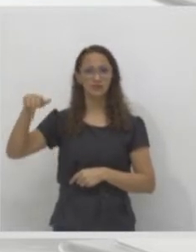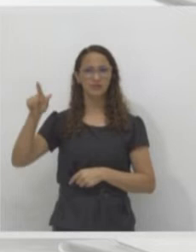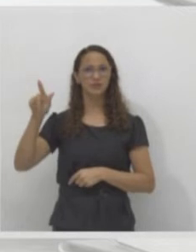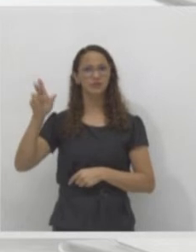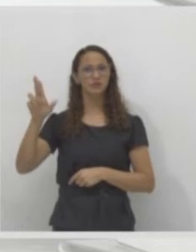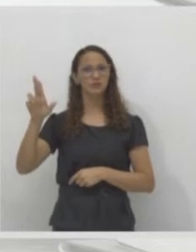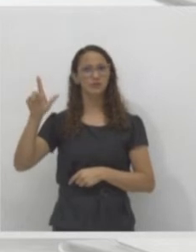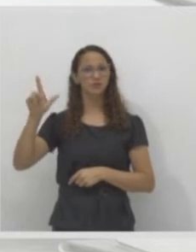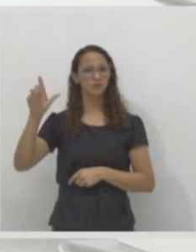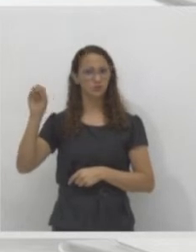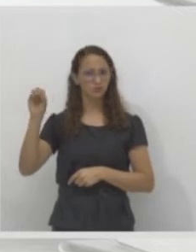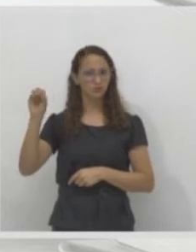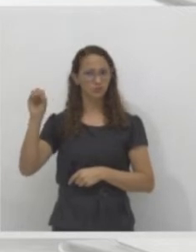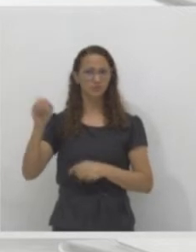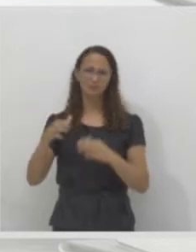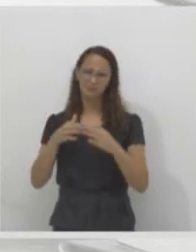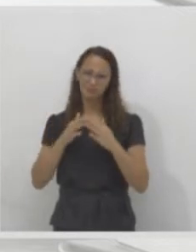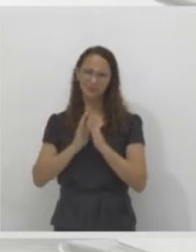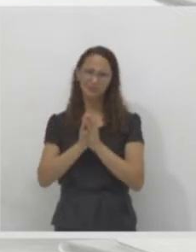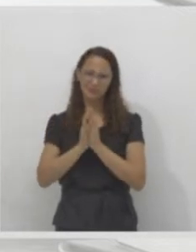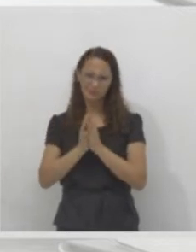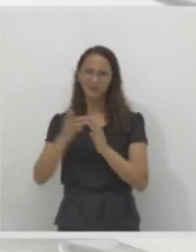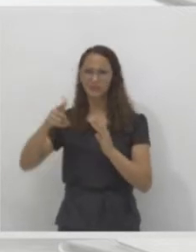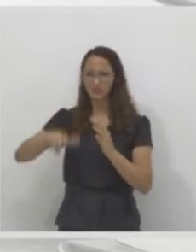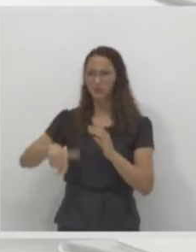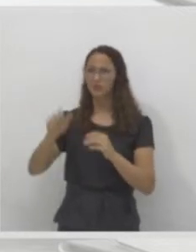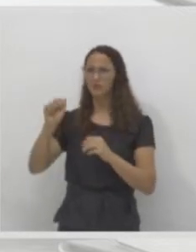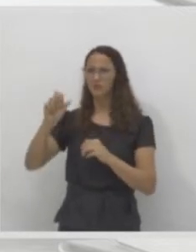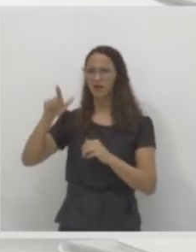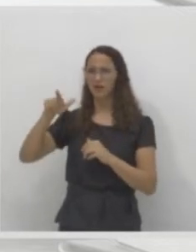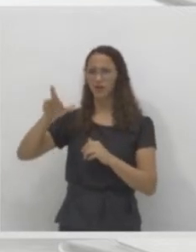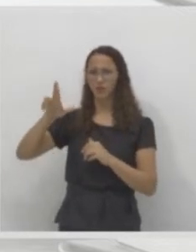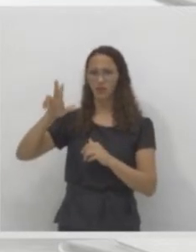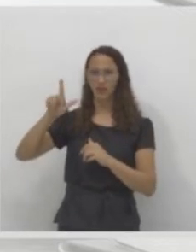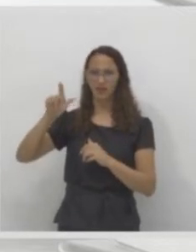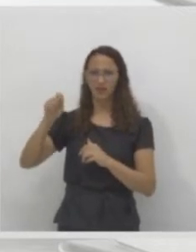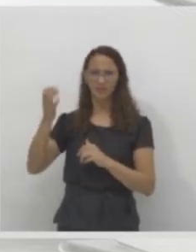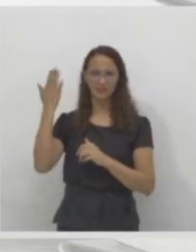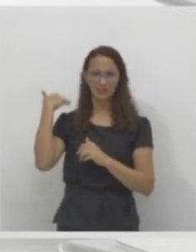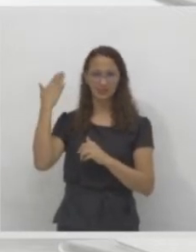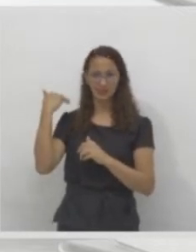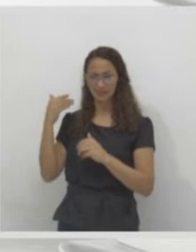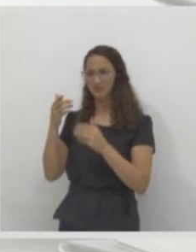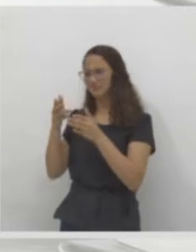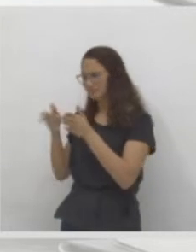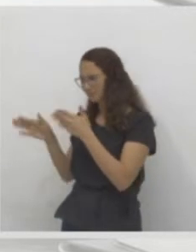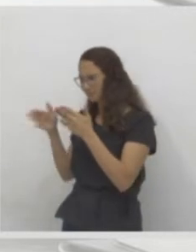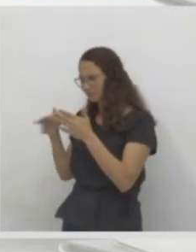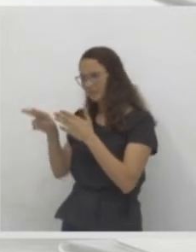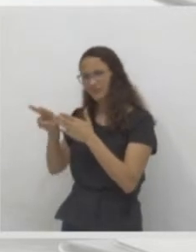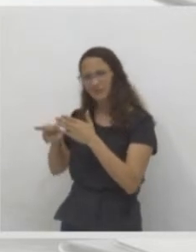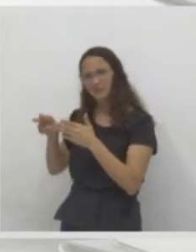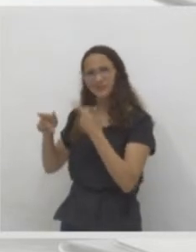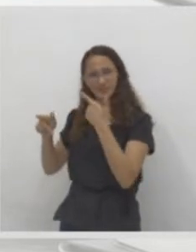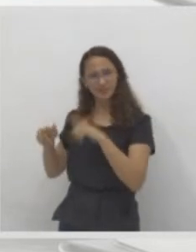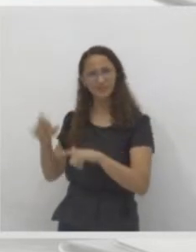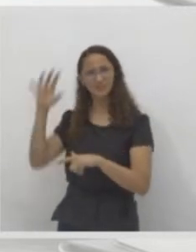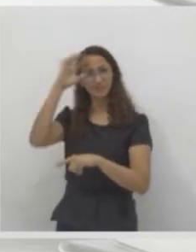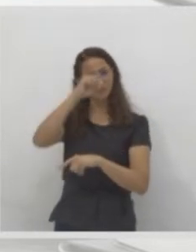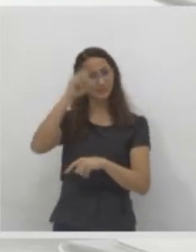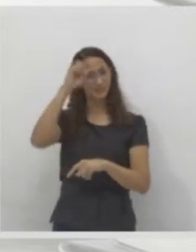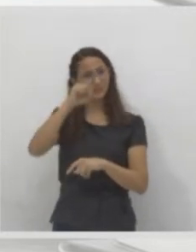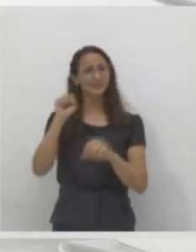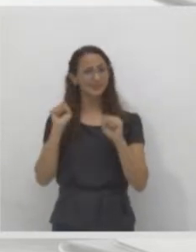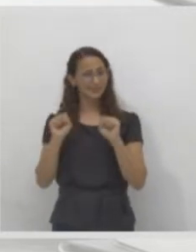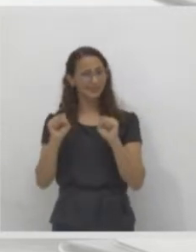pois esse triângulo vai te acompanhar em todo o teu ensino fundamental e médio, tá? Lá na trigonometria,